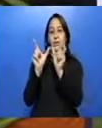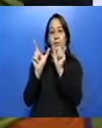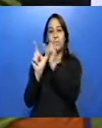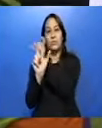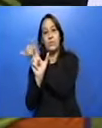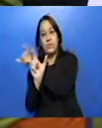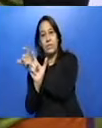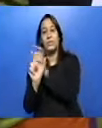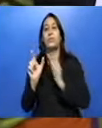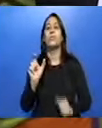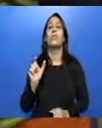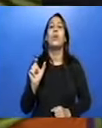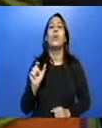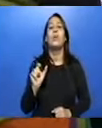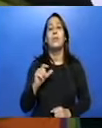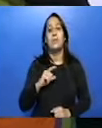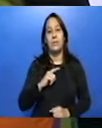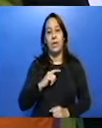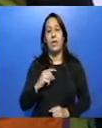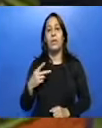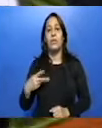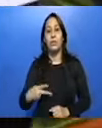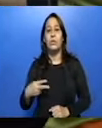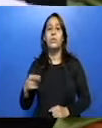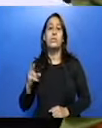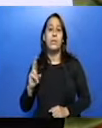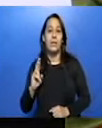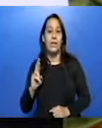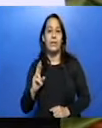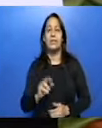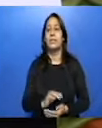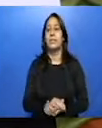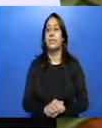coloco dois R's.